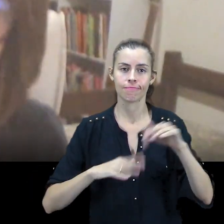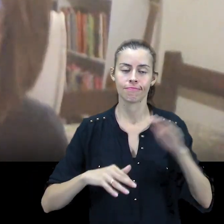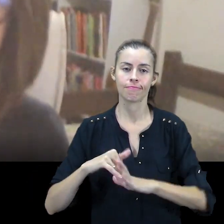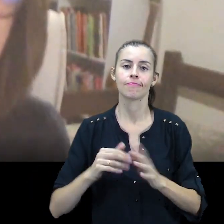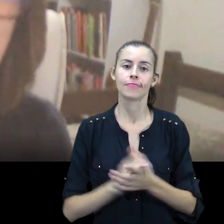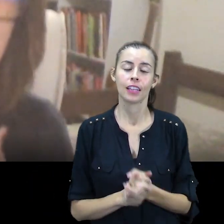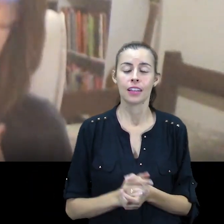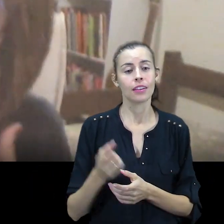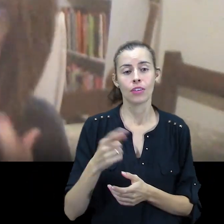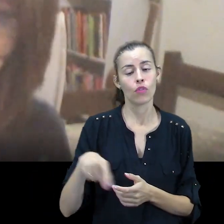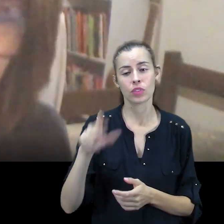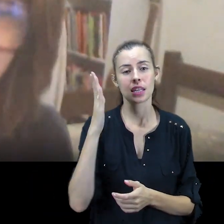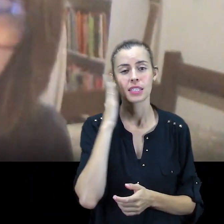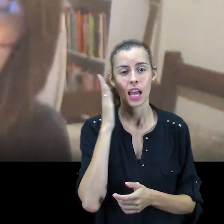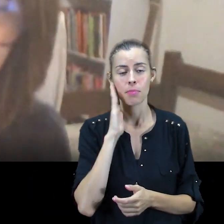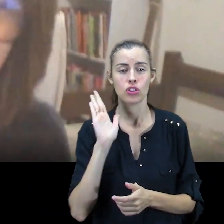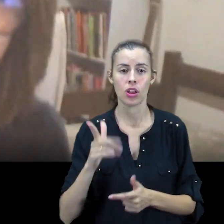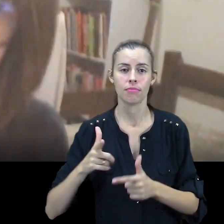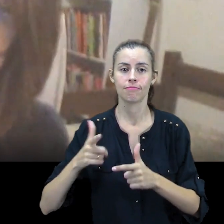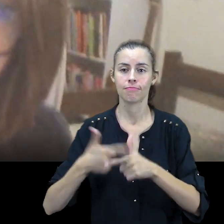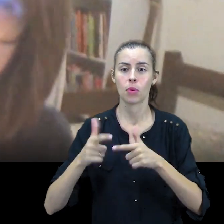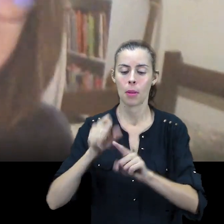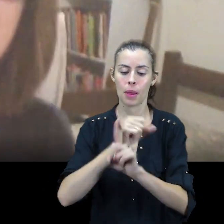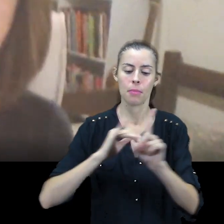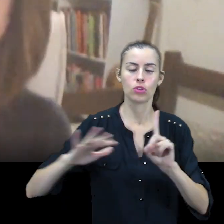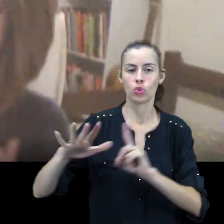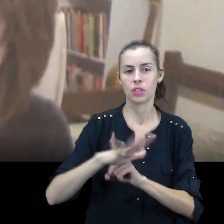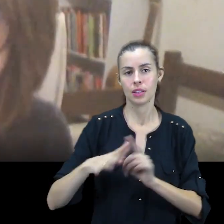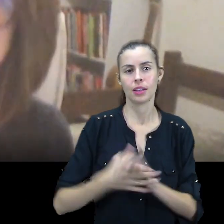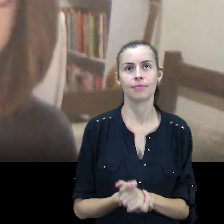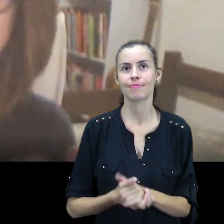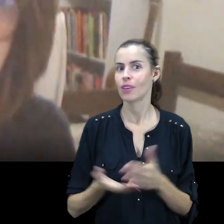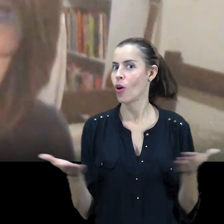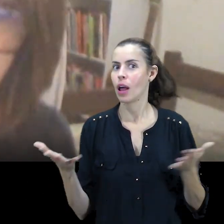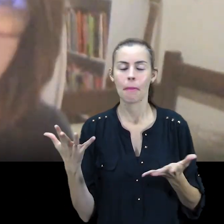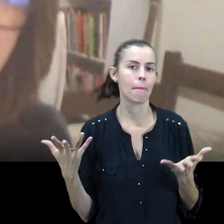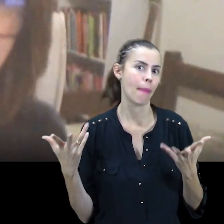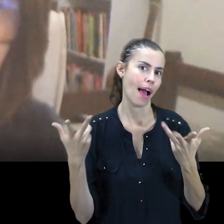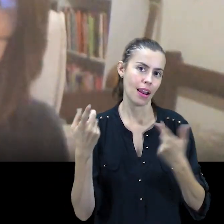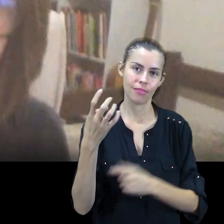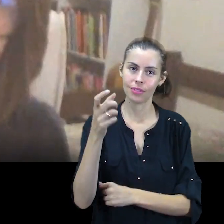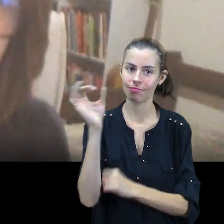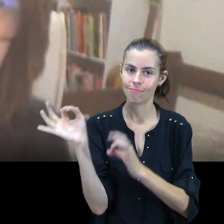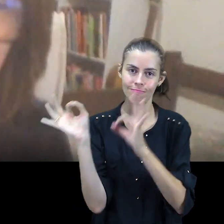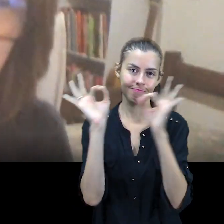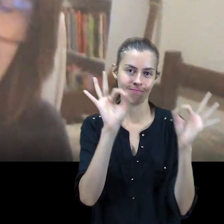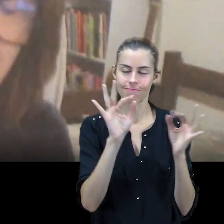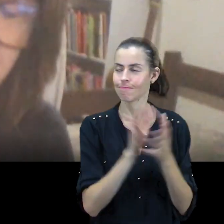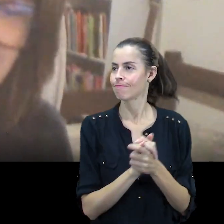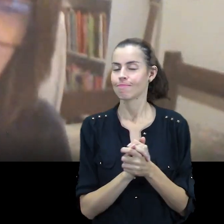bom te ouvir. Acho que é uma fala encorajadora, muito honesta sobre os desafios,